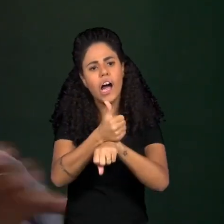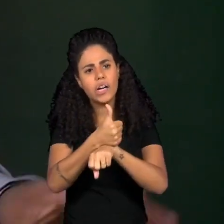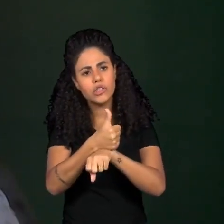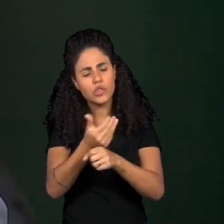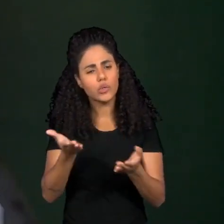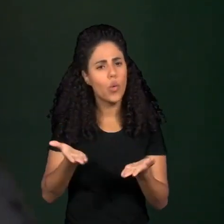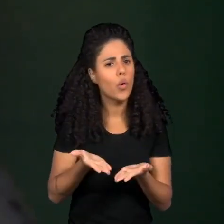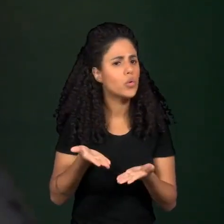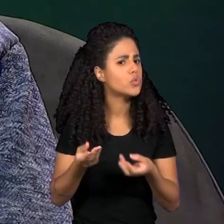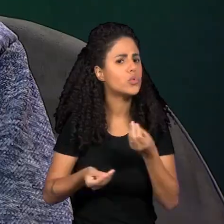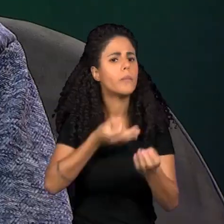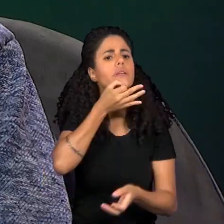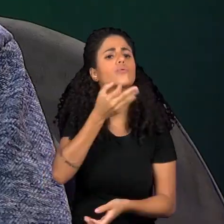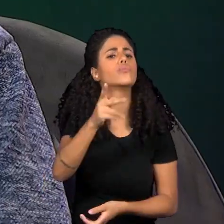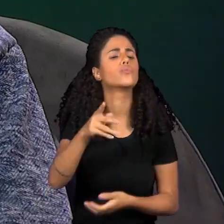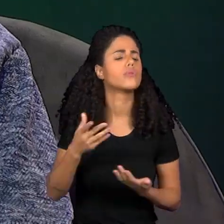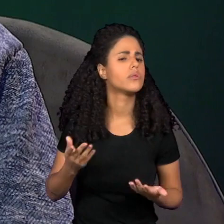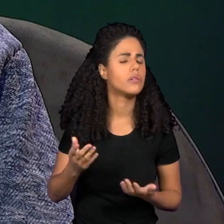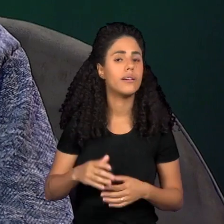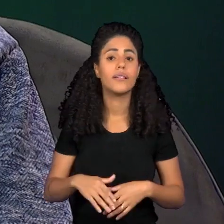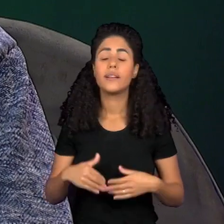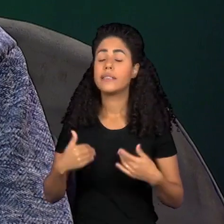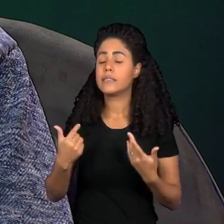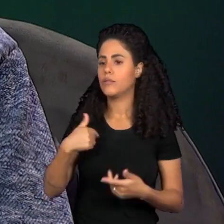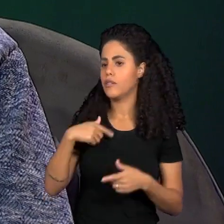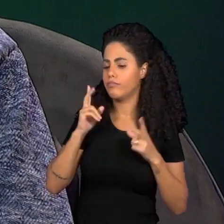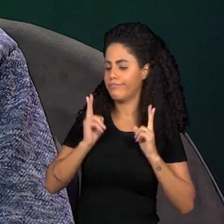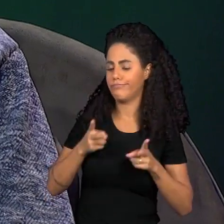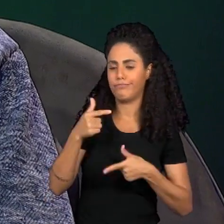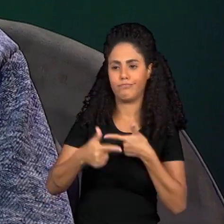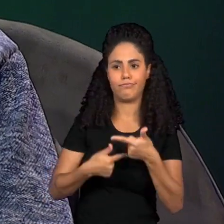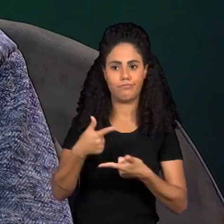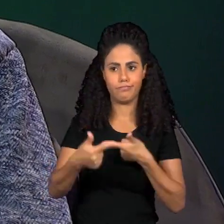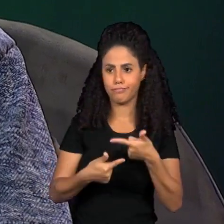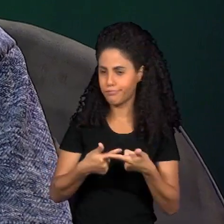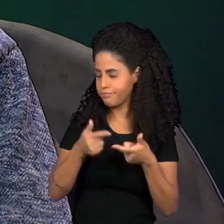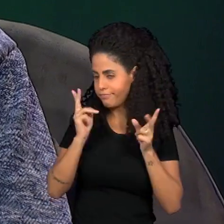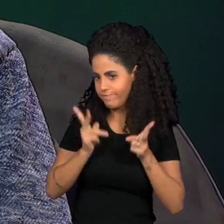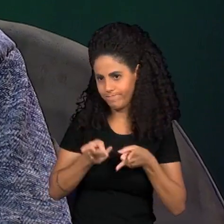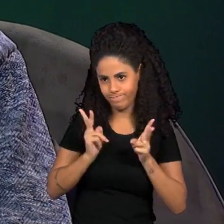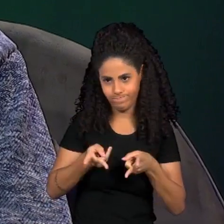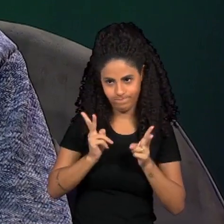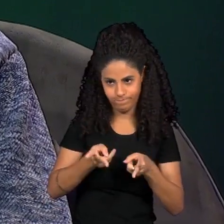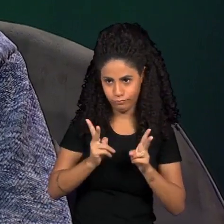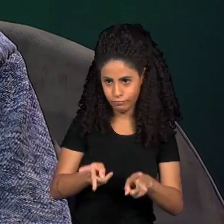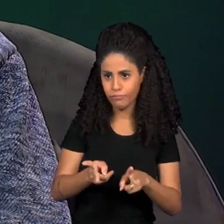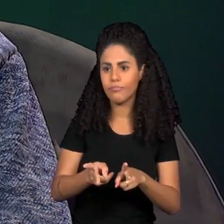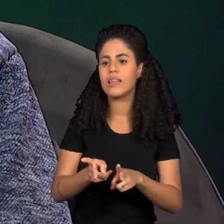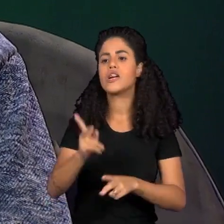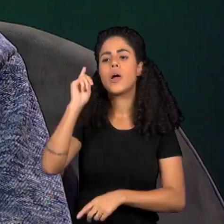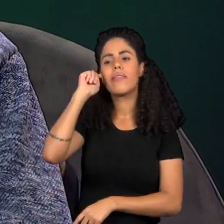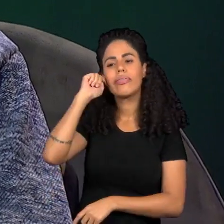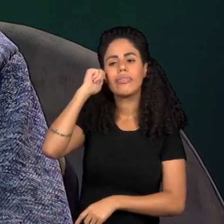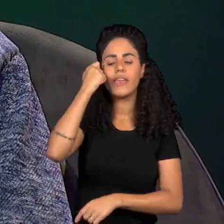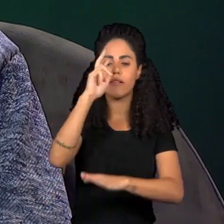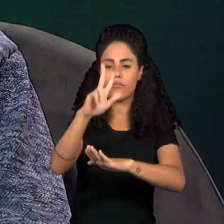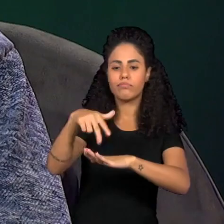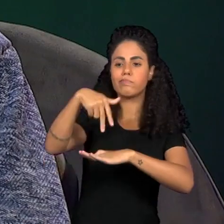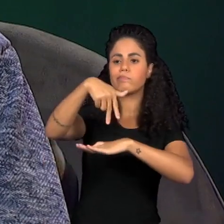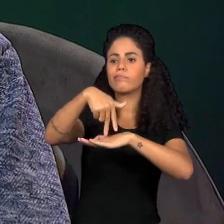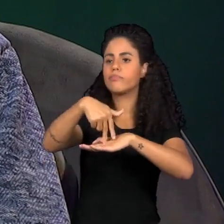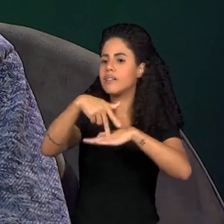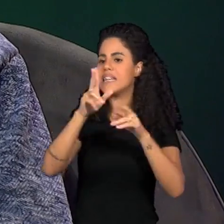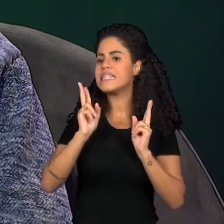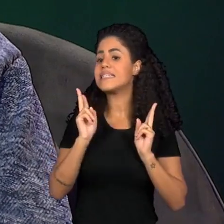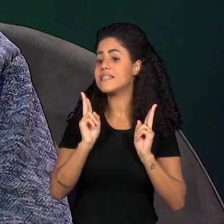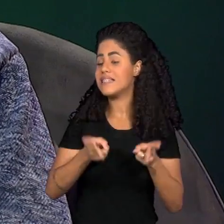hoje? Qual é o seu olhar? Olha, eu sempre trabalhei com essa temática, né, colocando a negritude em pauta, né, de uma forma ou de